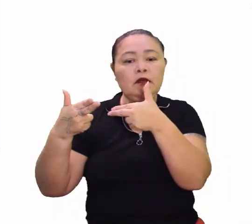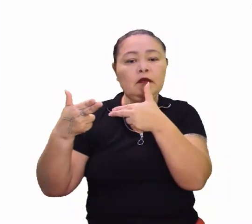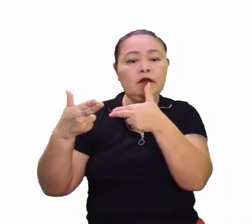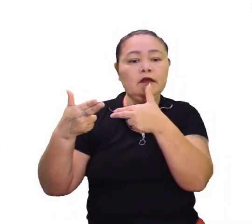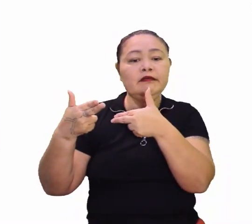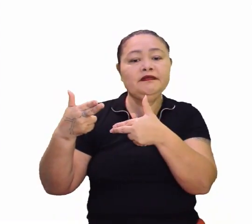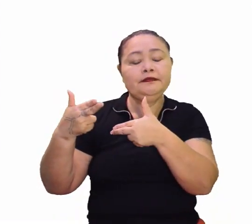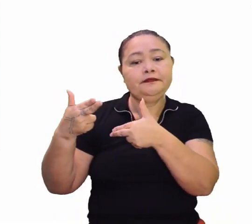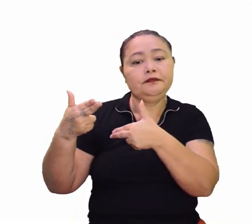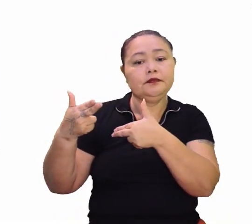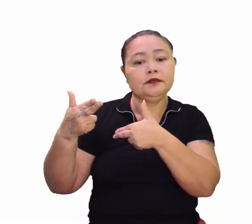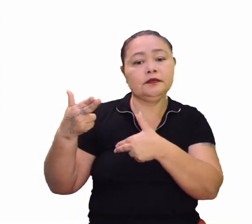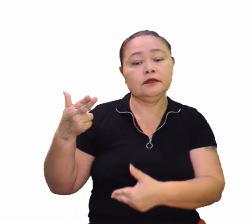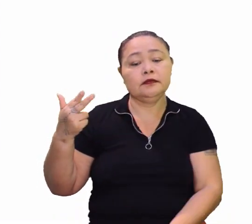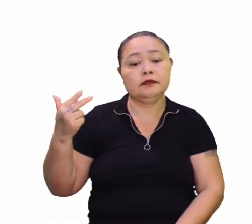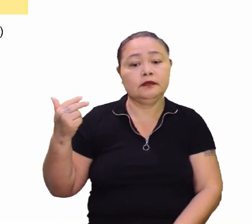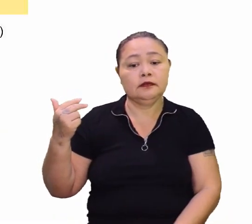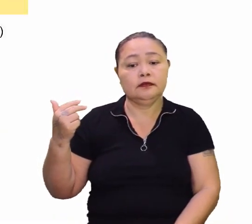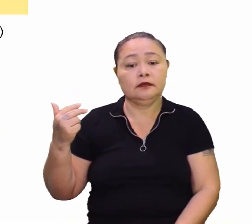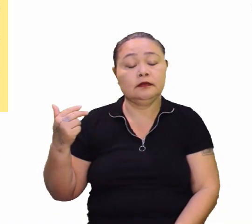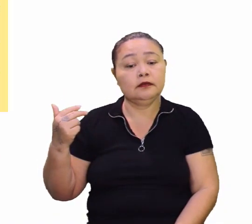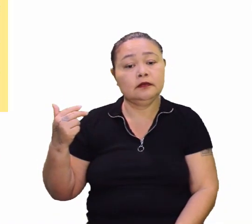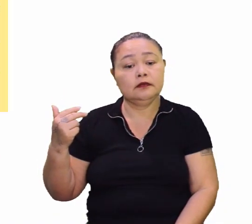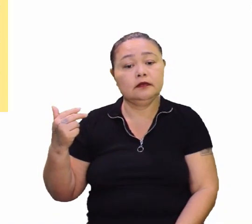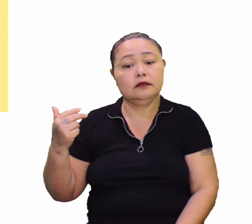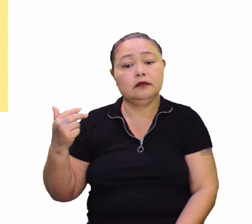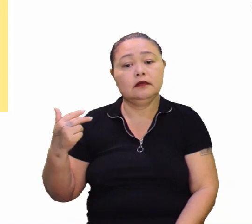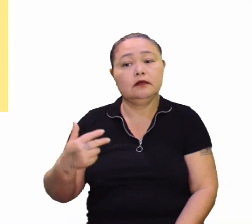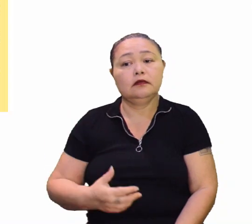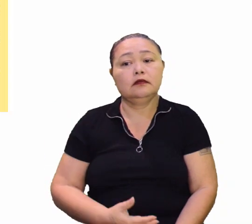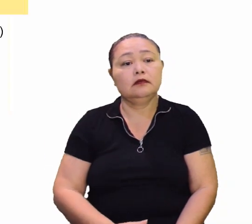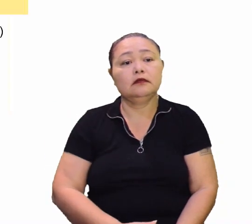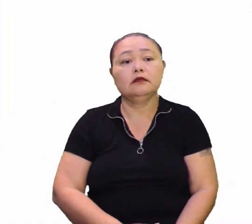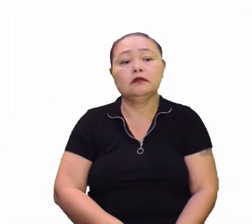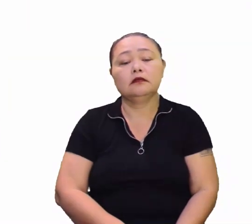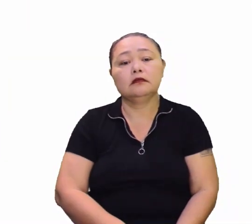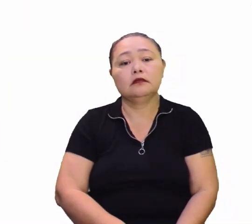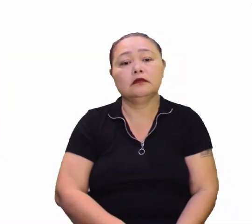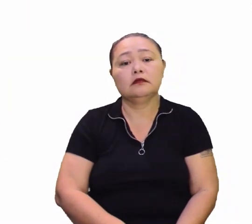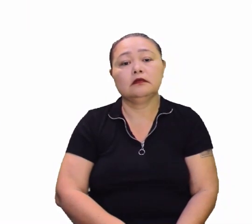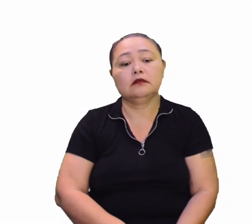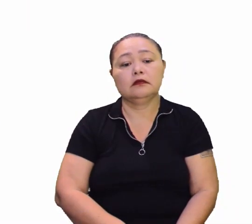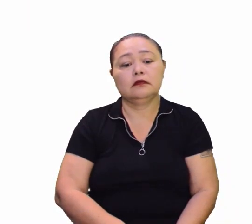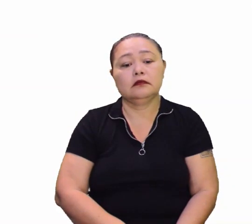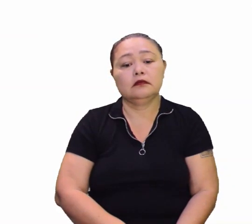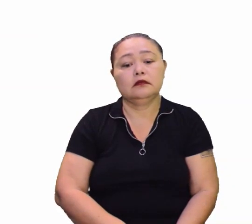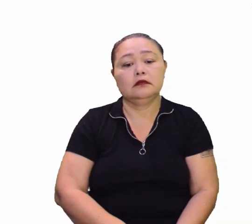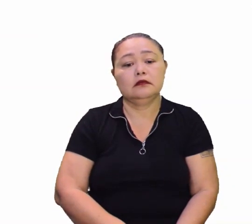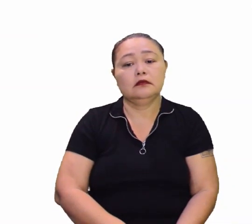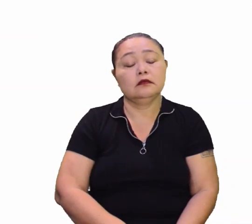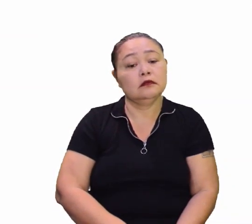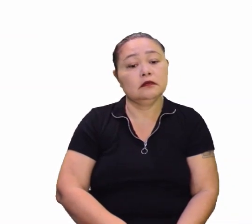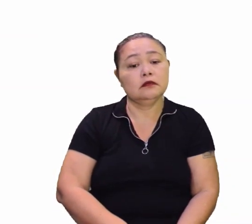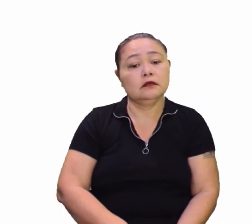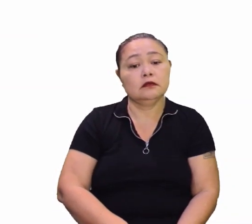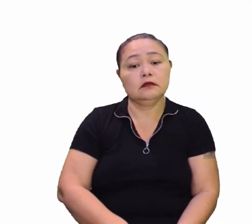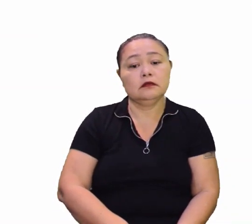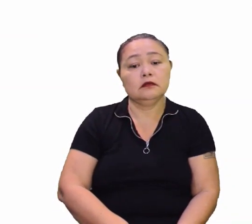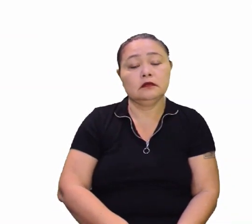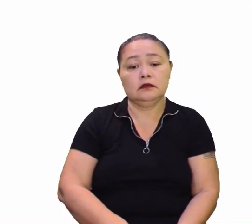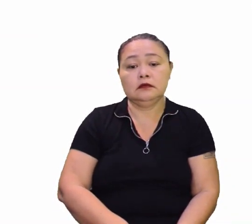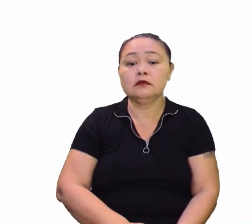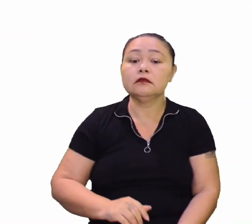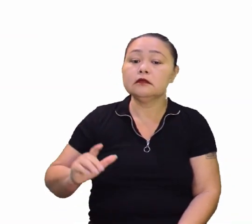se nós voltássemos aqui, ó, não na está... outra. Não, aqui. Opa, desculpa, eu fui para frente.